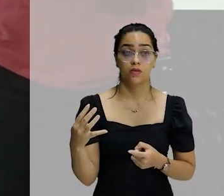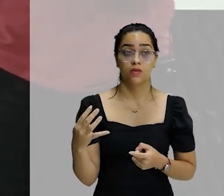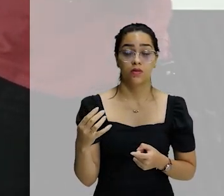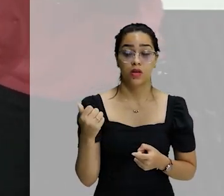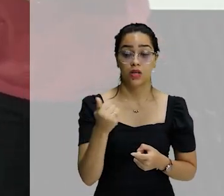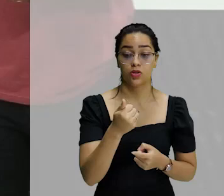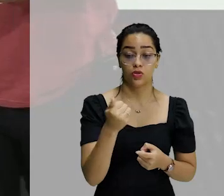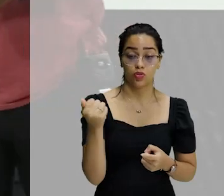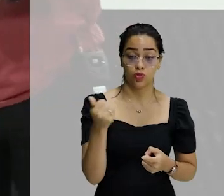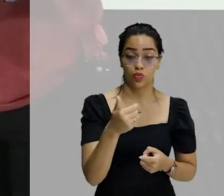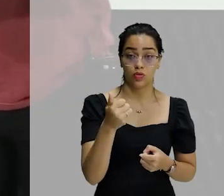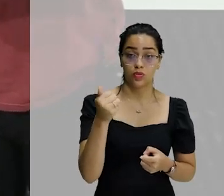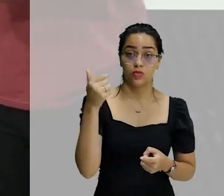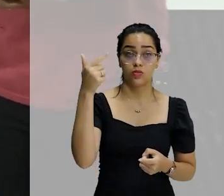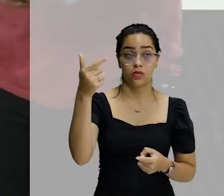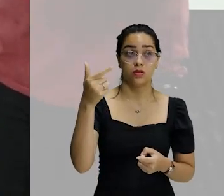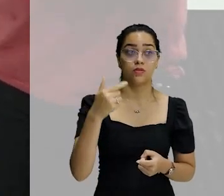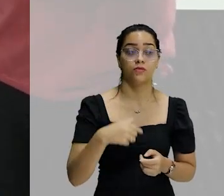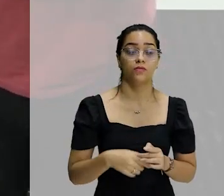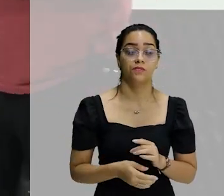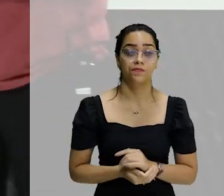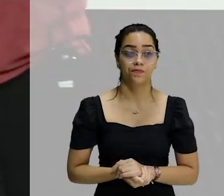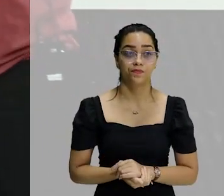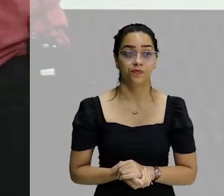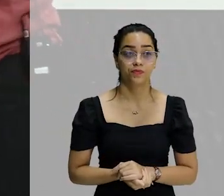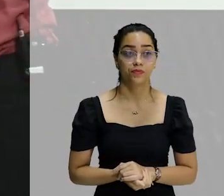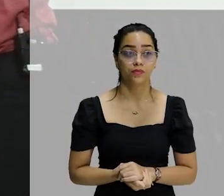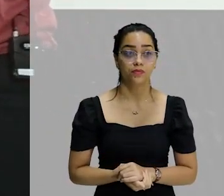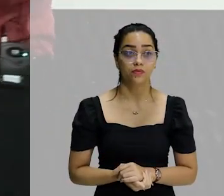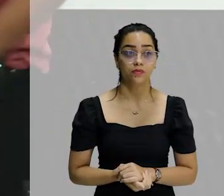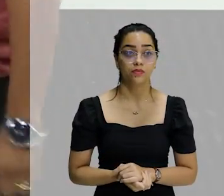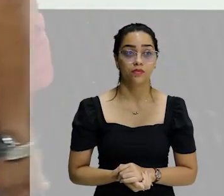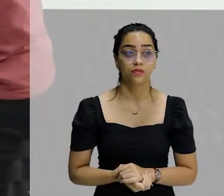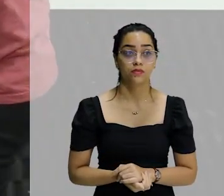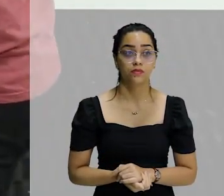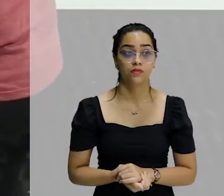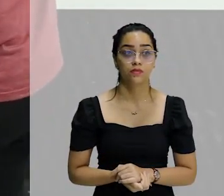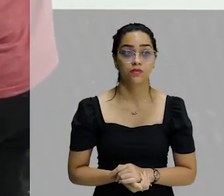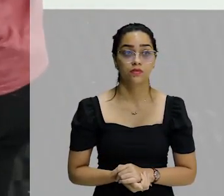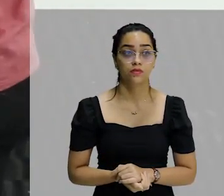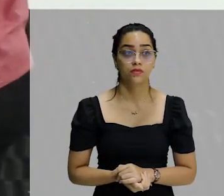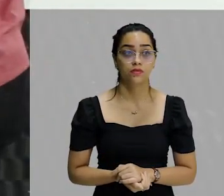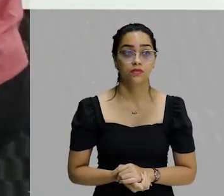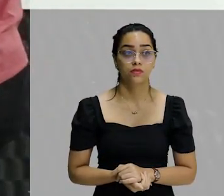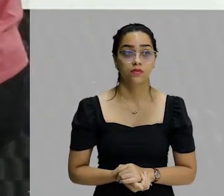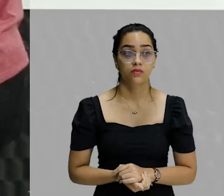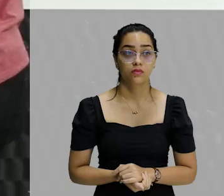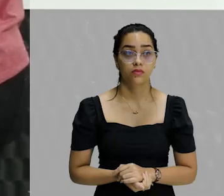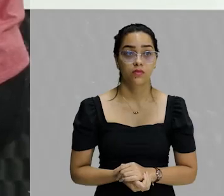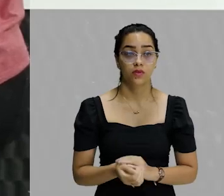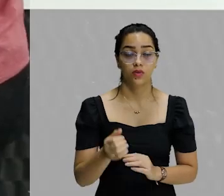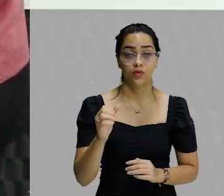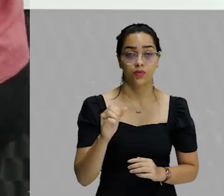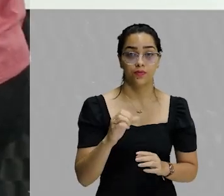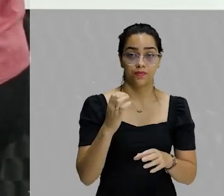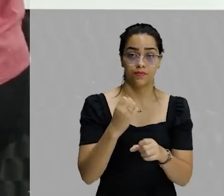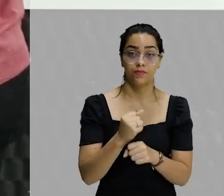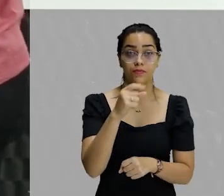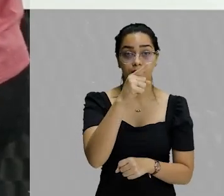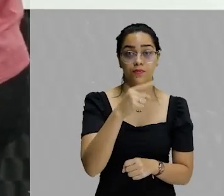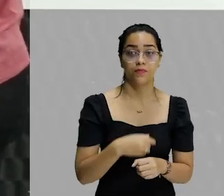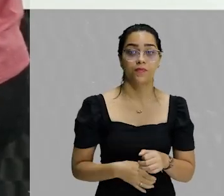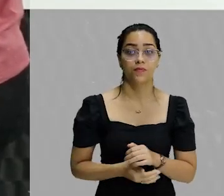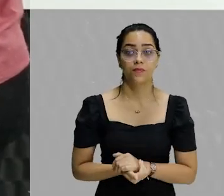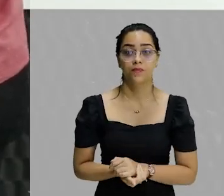144 é 12 ao quadrado. Né? 12 ao quadrado vezes 12 é 12 ao cubo. Então aqui vai ficar 8. 4